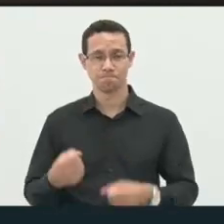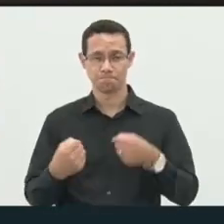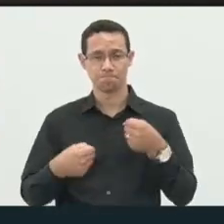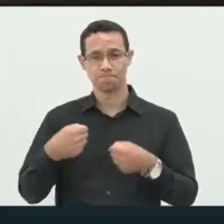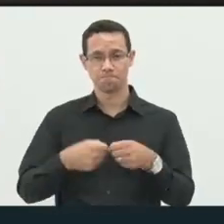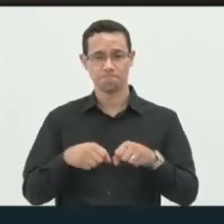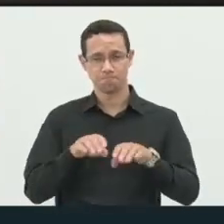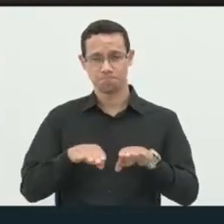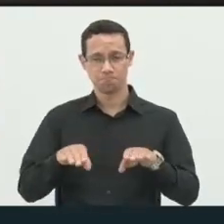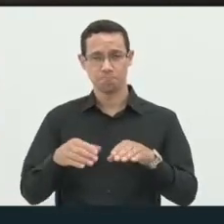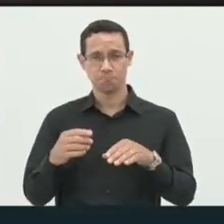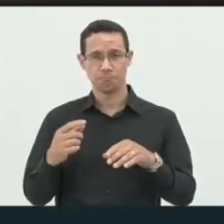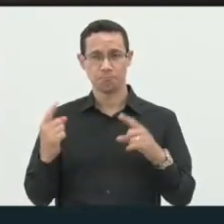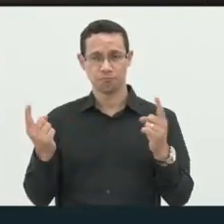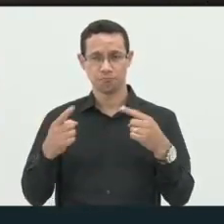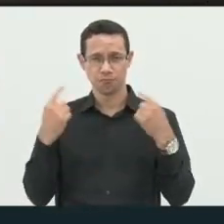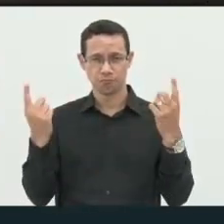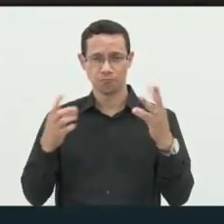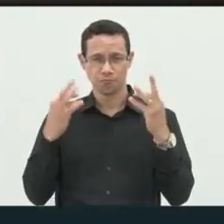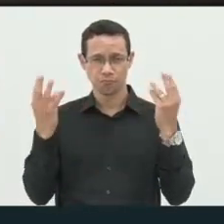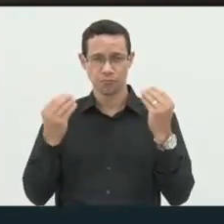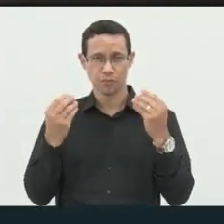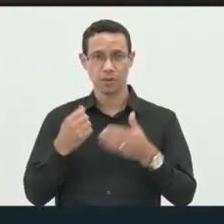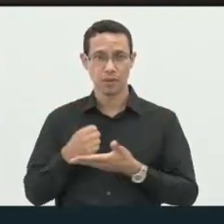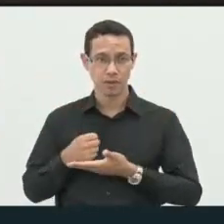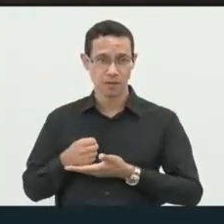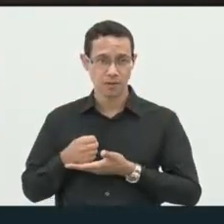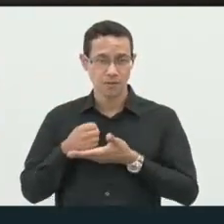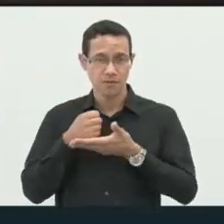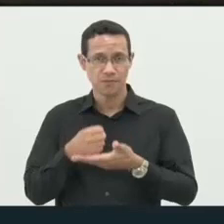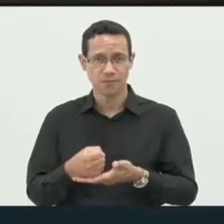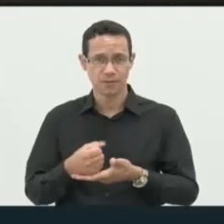levar as mulheres para